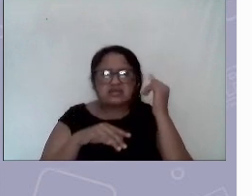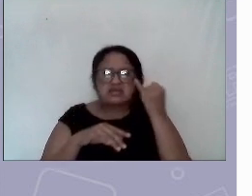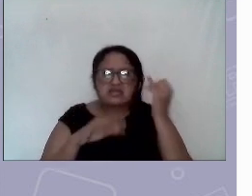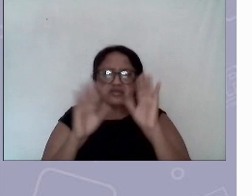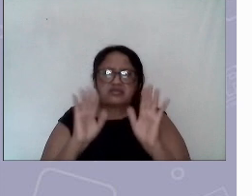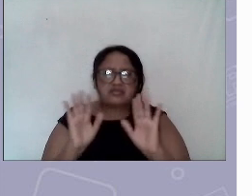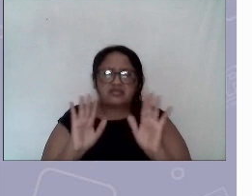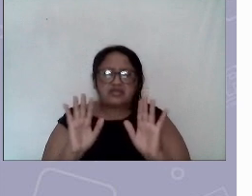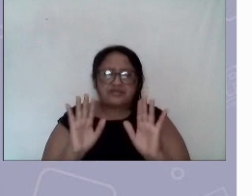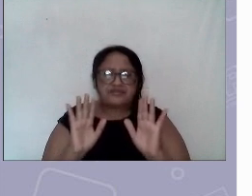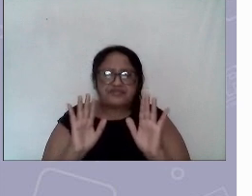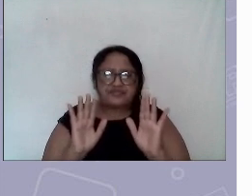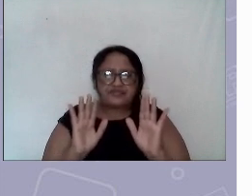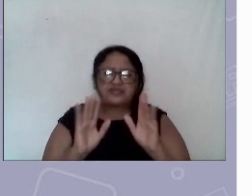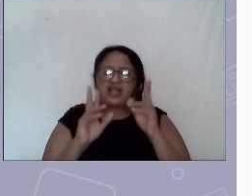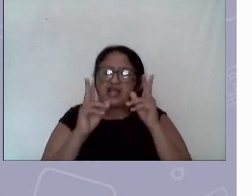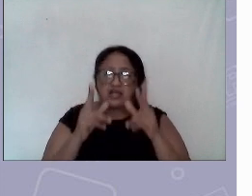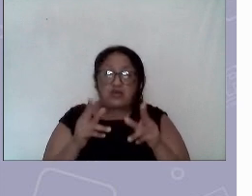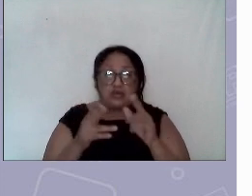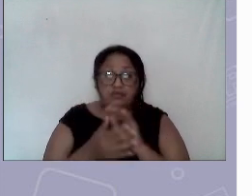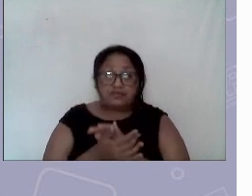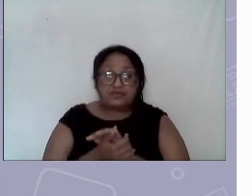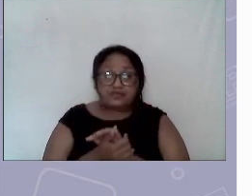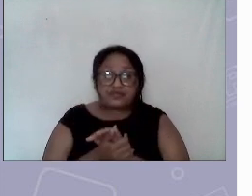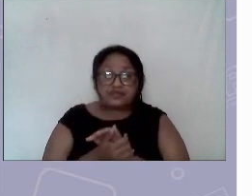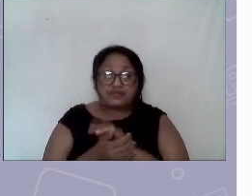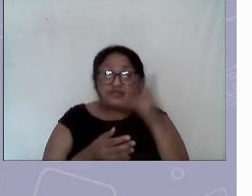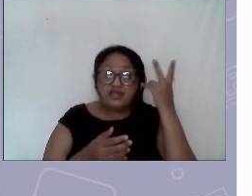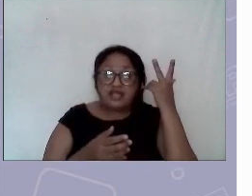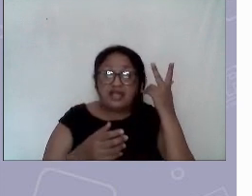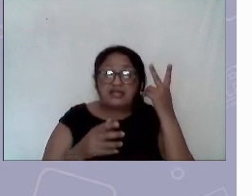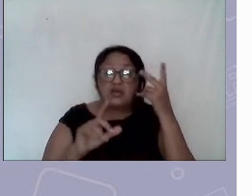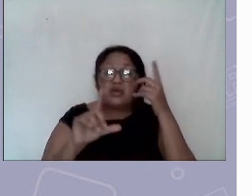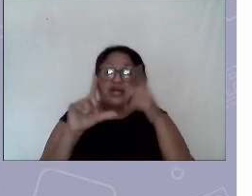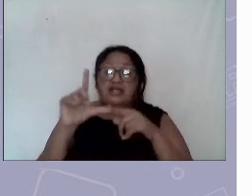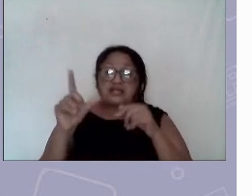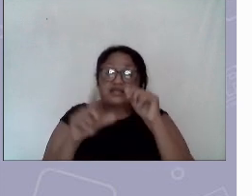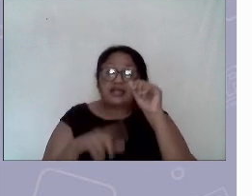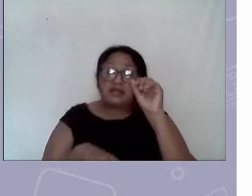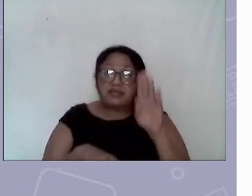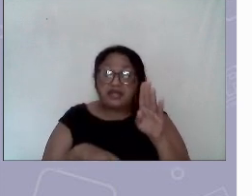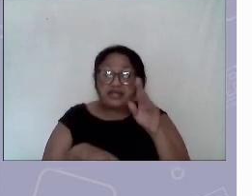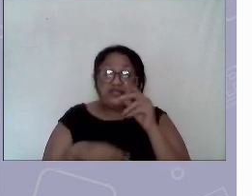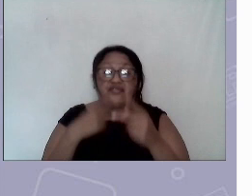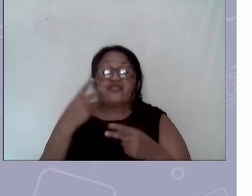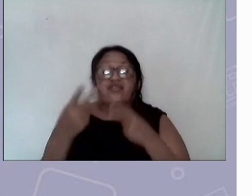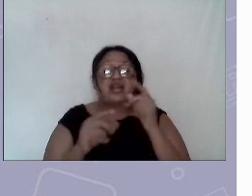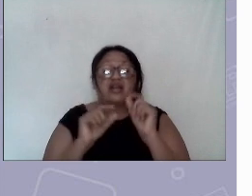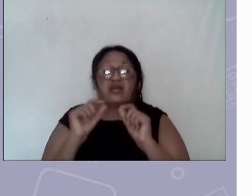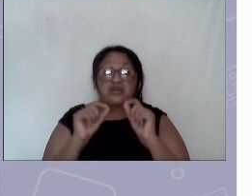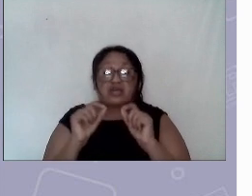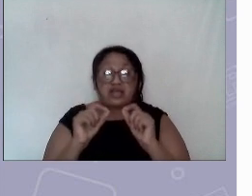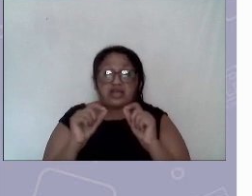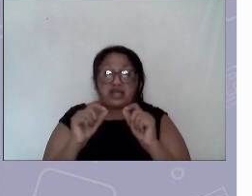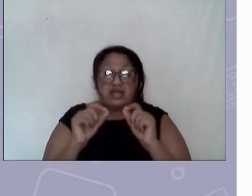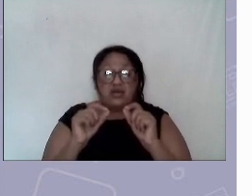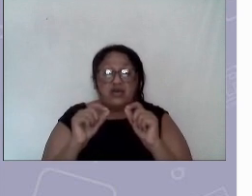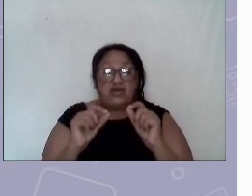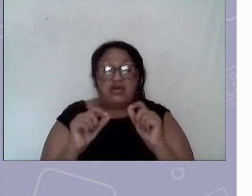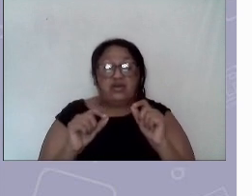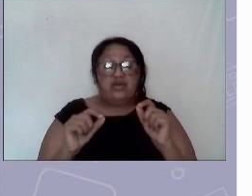a força de atrito é a mesma então letra A está falsa letra B diz o seguinte o trajeto 1